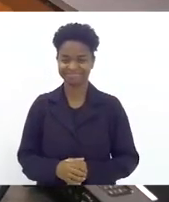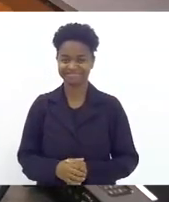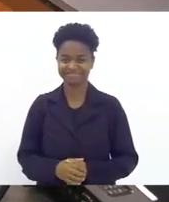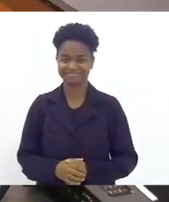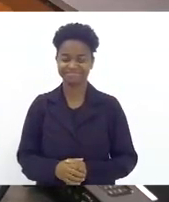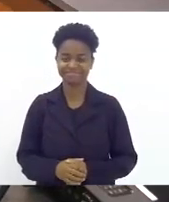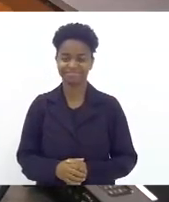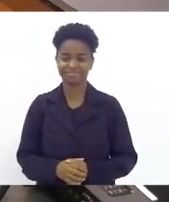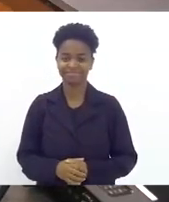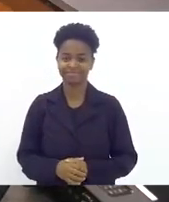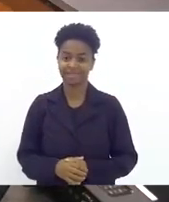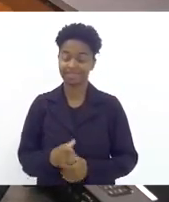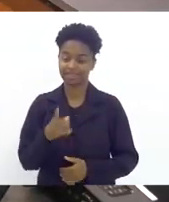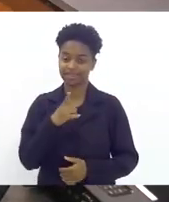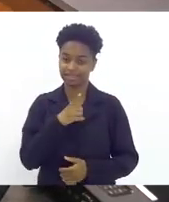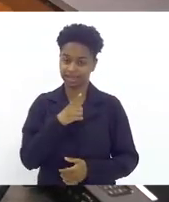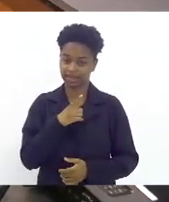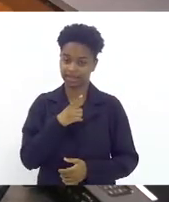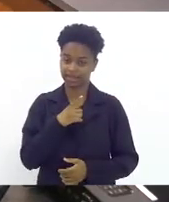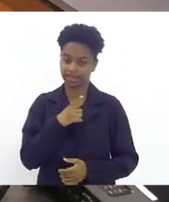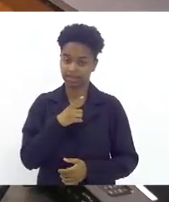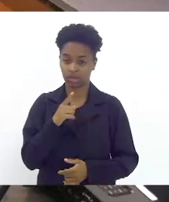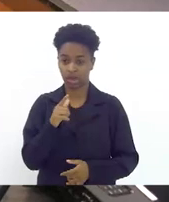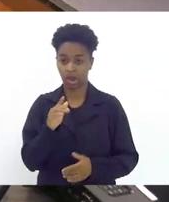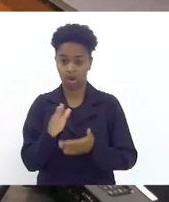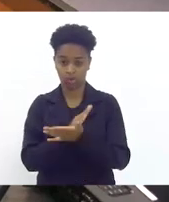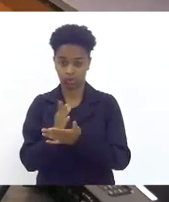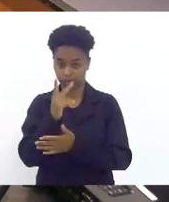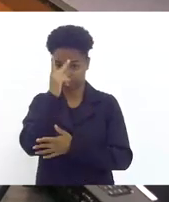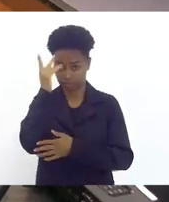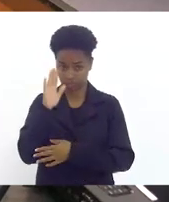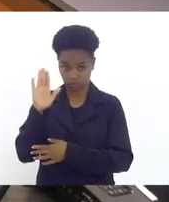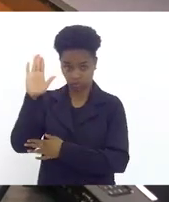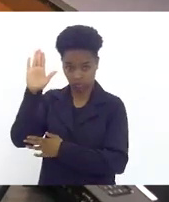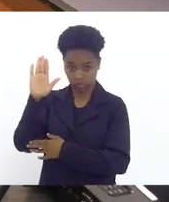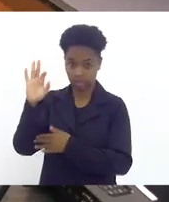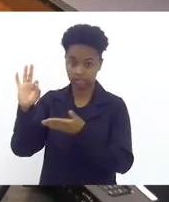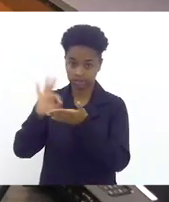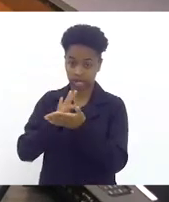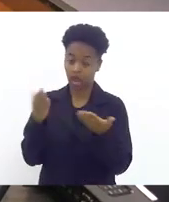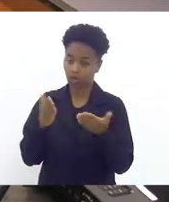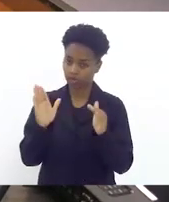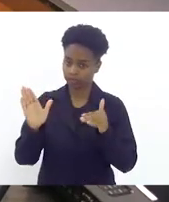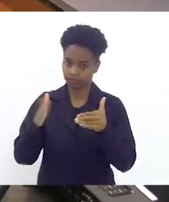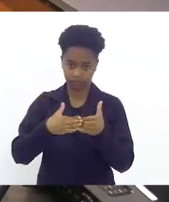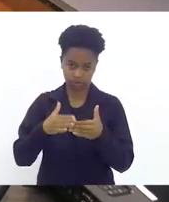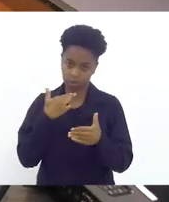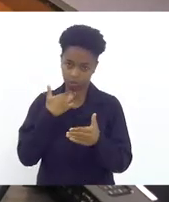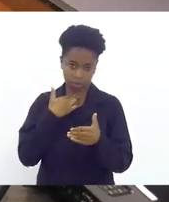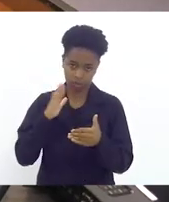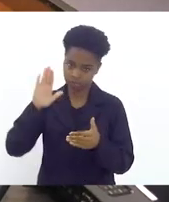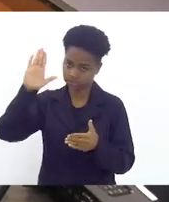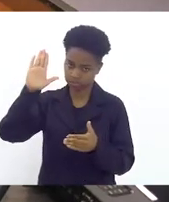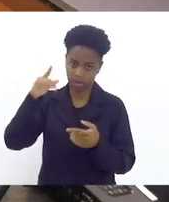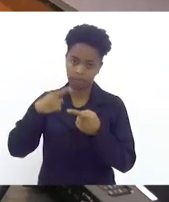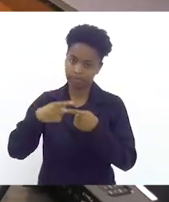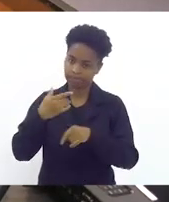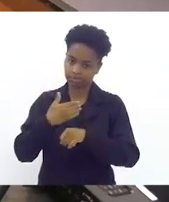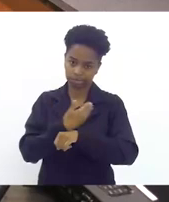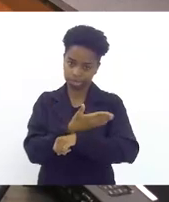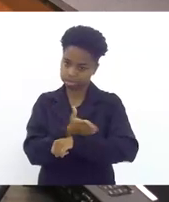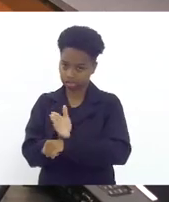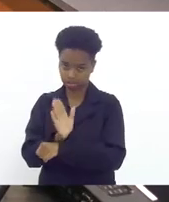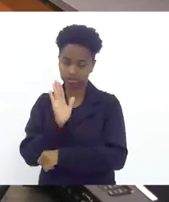tem aqui mais algumas pessoas inscritas as inscrições estão encerradas né porque o tempo não